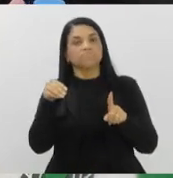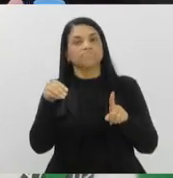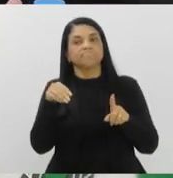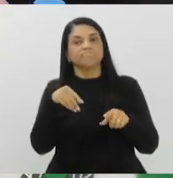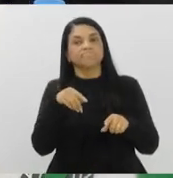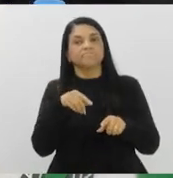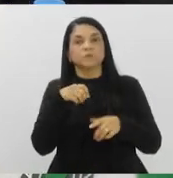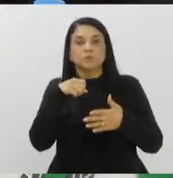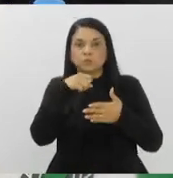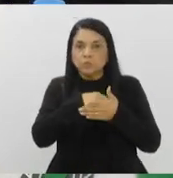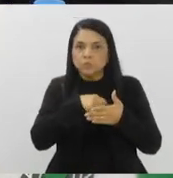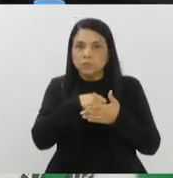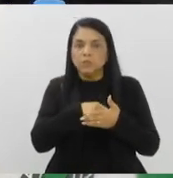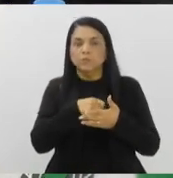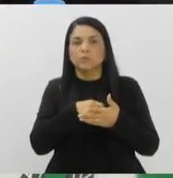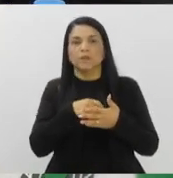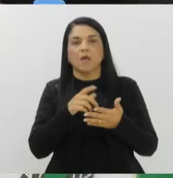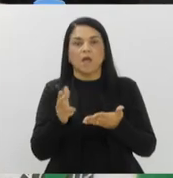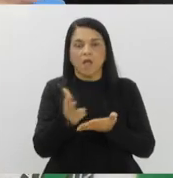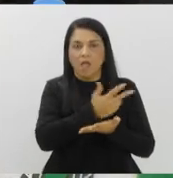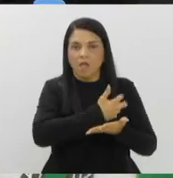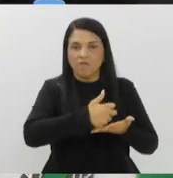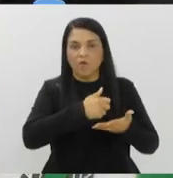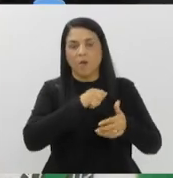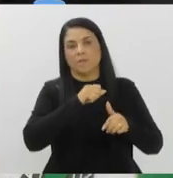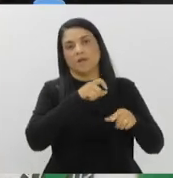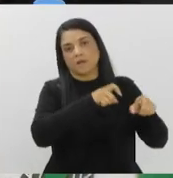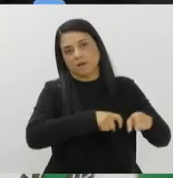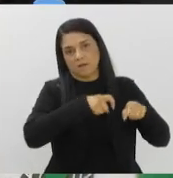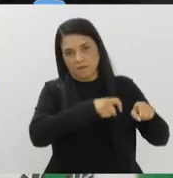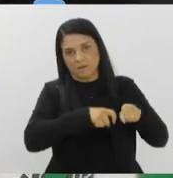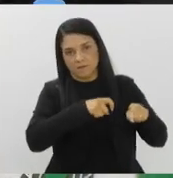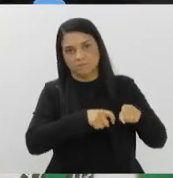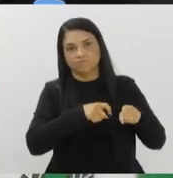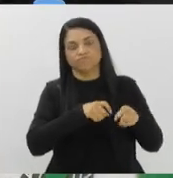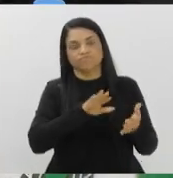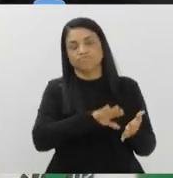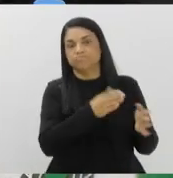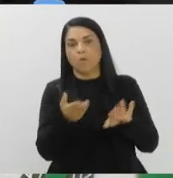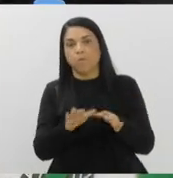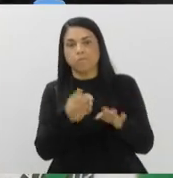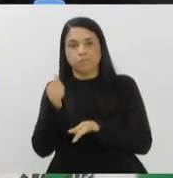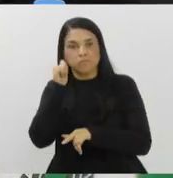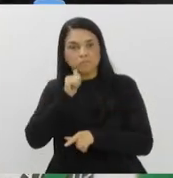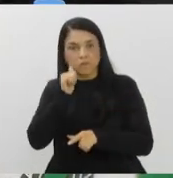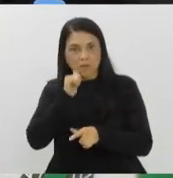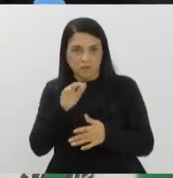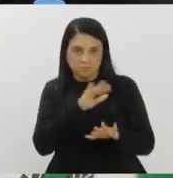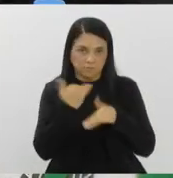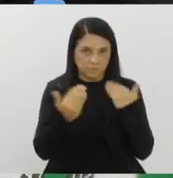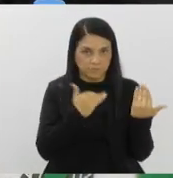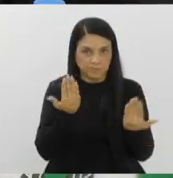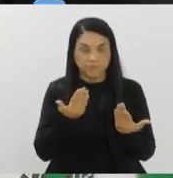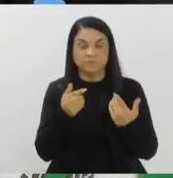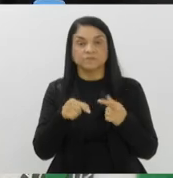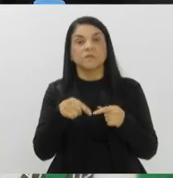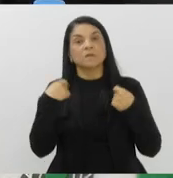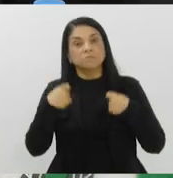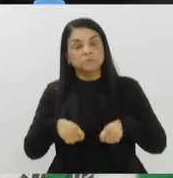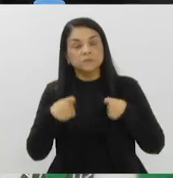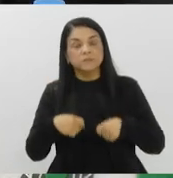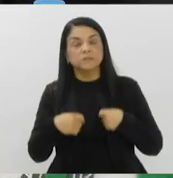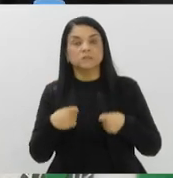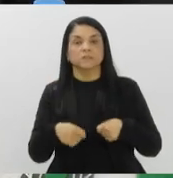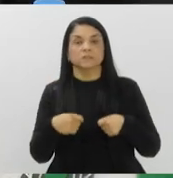reforma agrária. Então, são muitas as mulheres que tombaram nesse caminho e que a gente precisa dar nome ao que pode